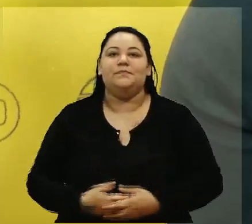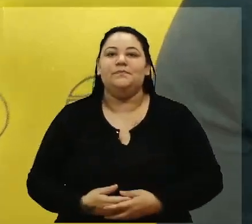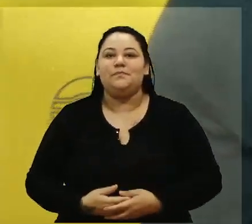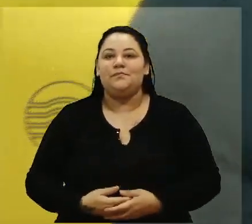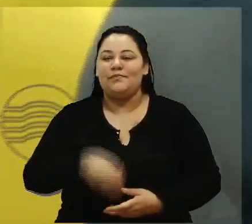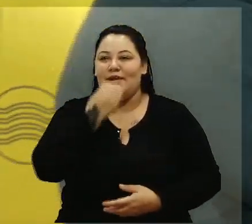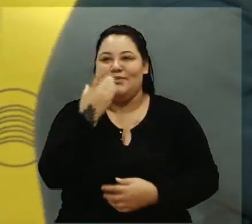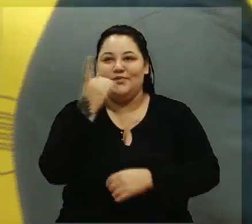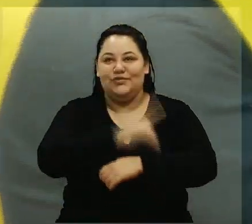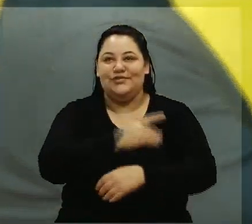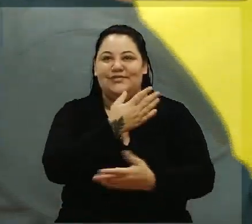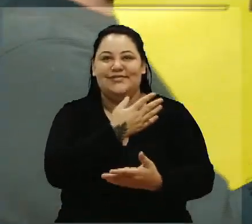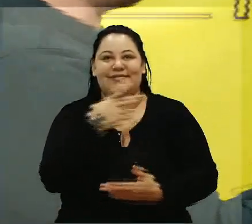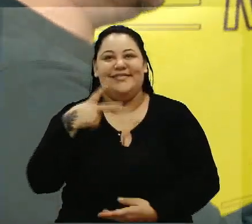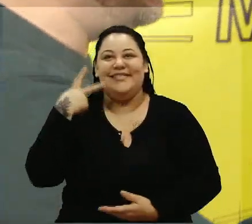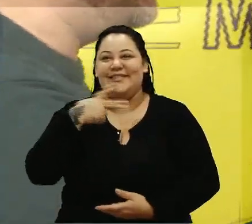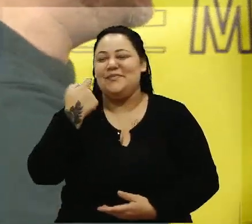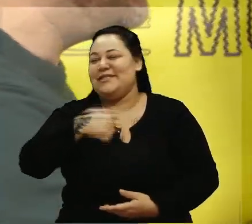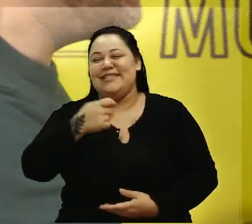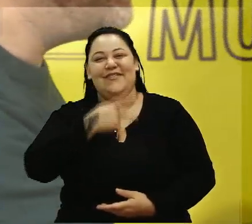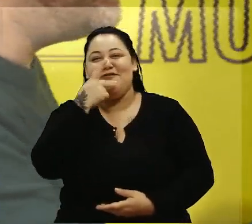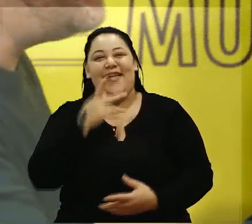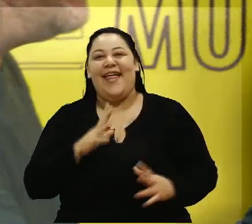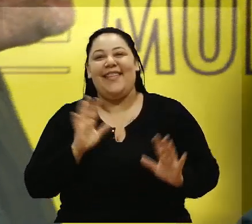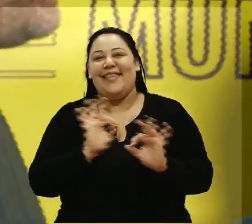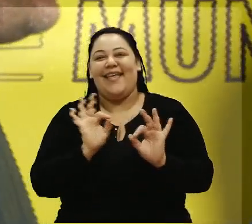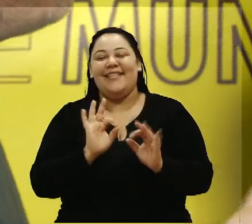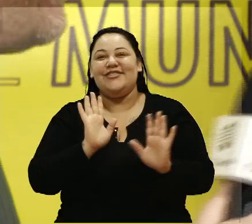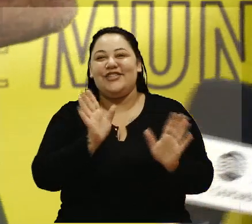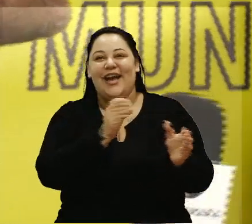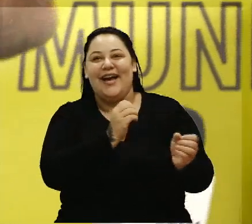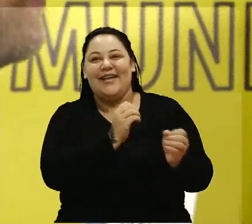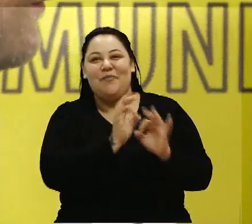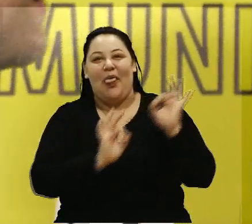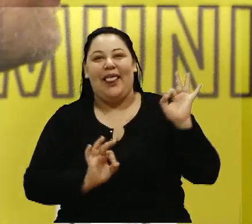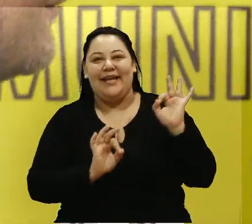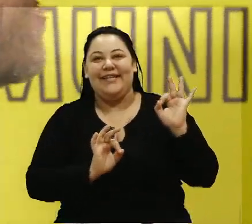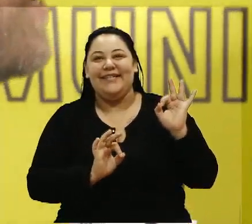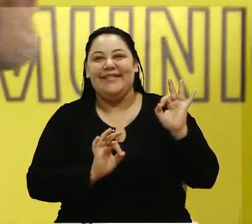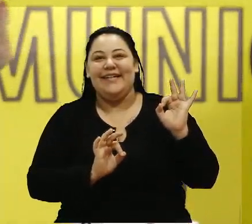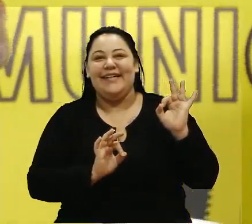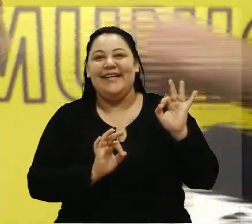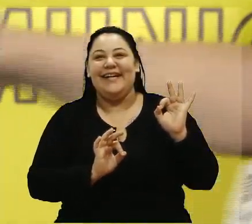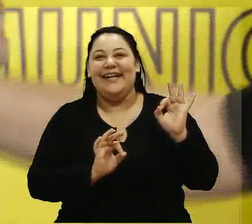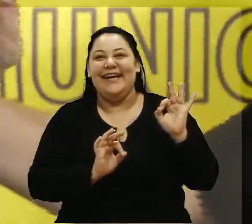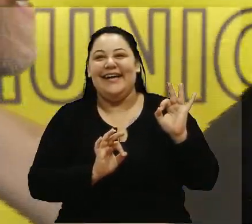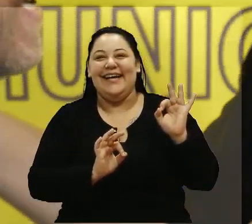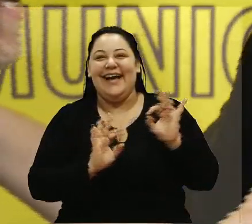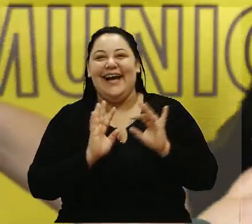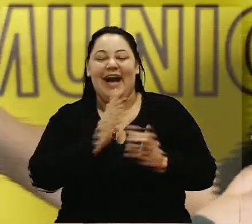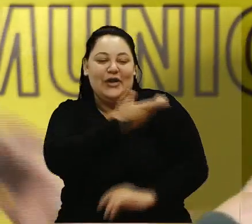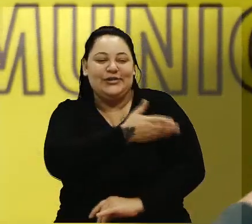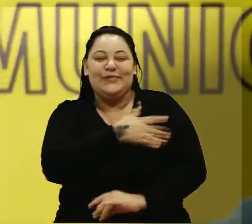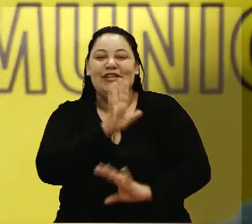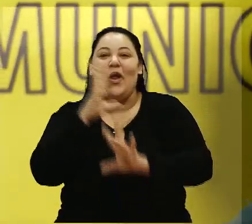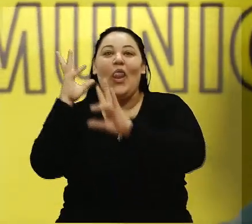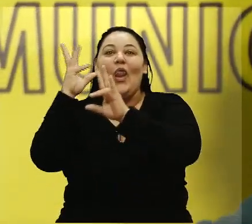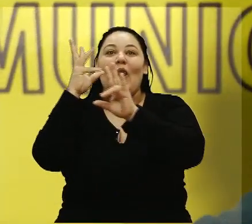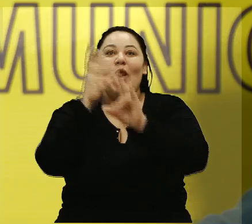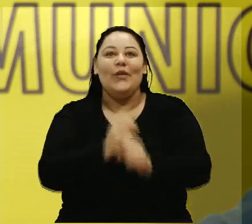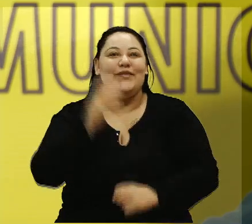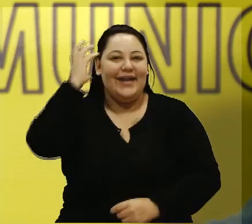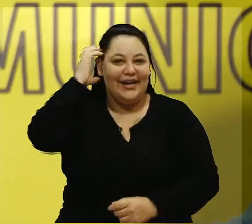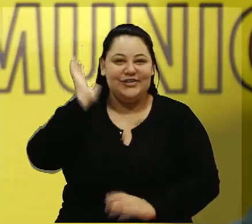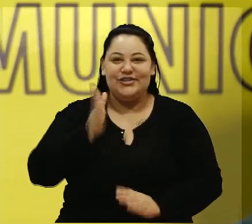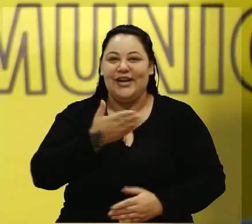Fábio. Não vou precisar mais falar nada, né? Já falou tudo, cara. Verdade. Acostumado com o resumo do rádio, né? Foi um prazer